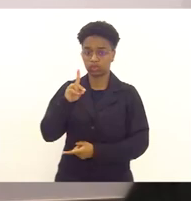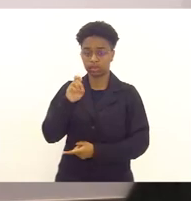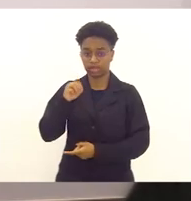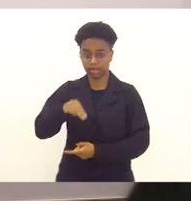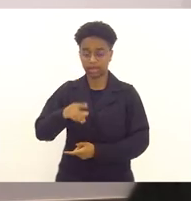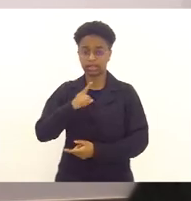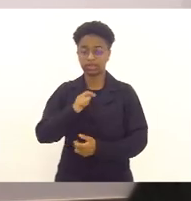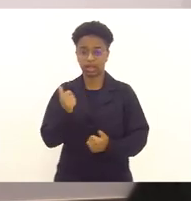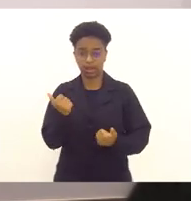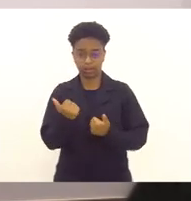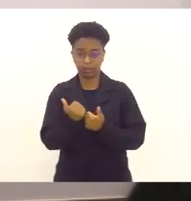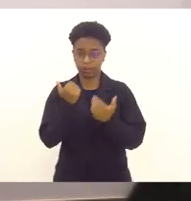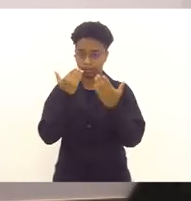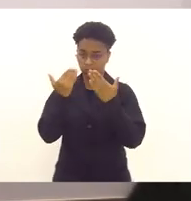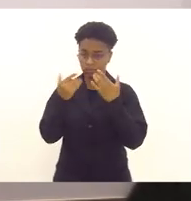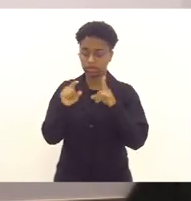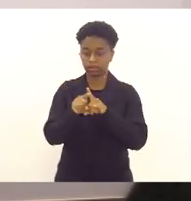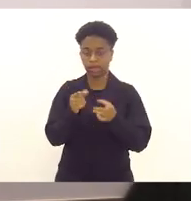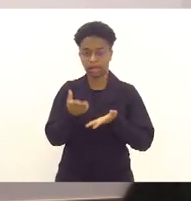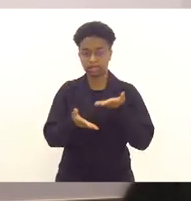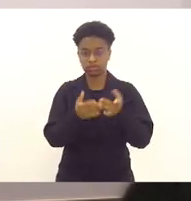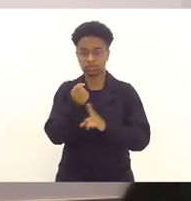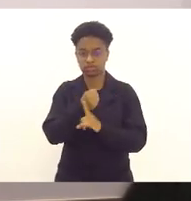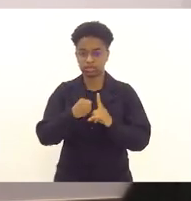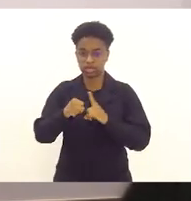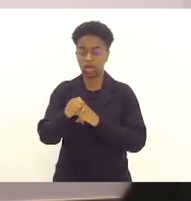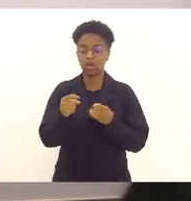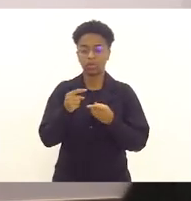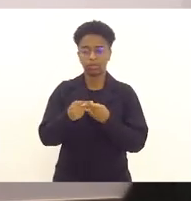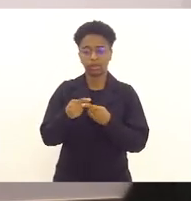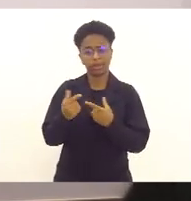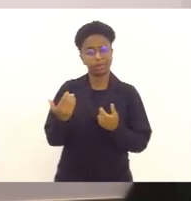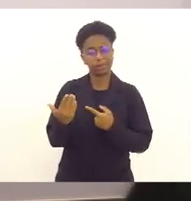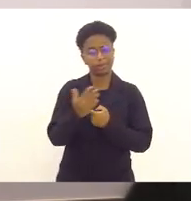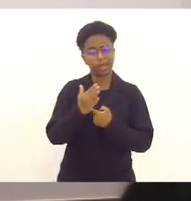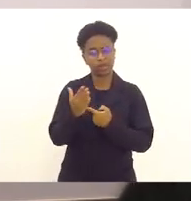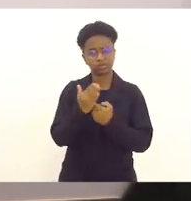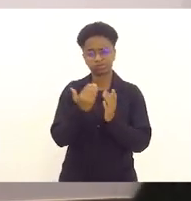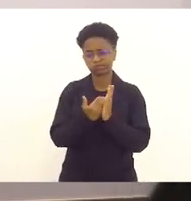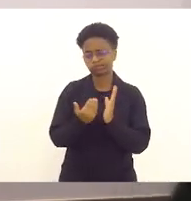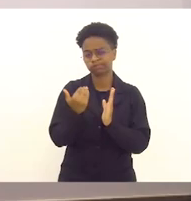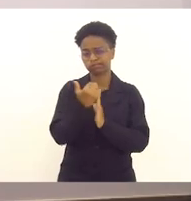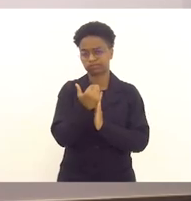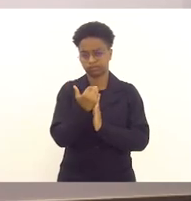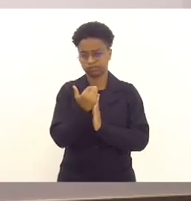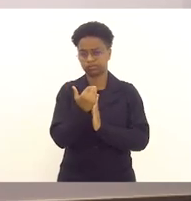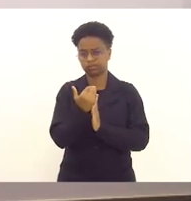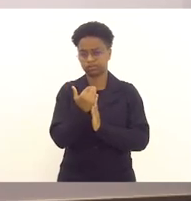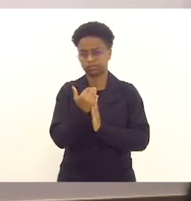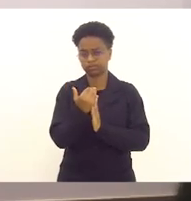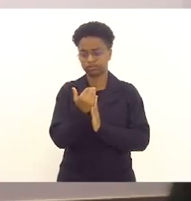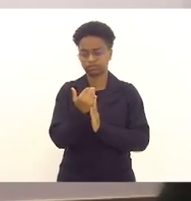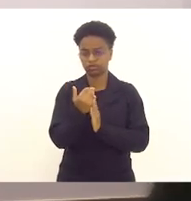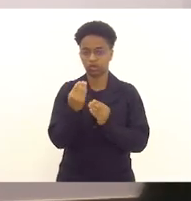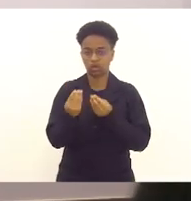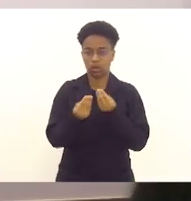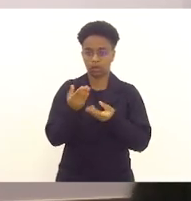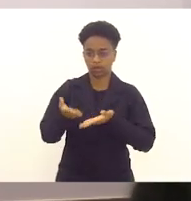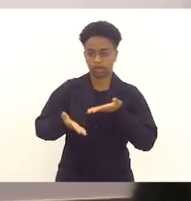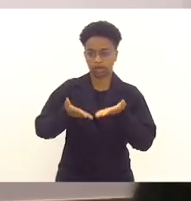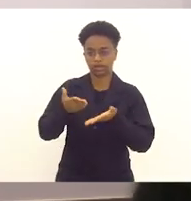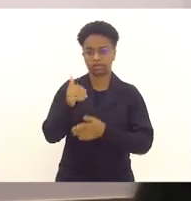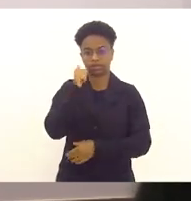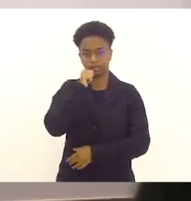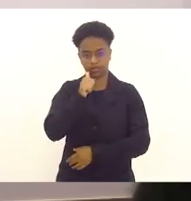social que realmente eu Não viveria sem elas elas me ajudam muito muito no atendimento da mulher